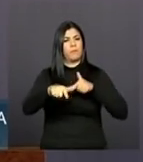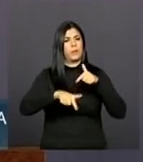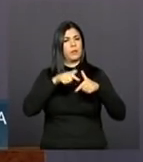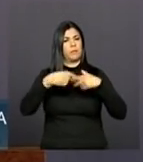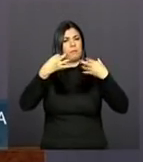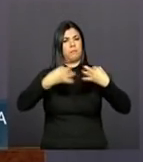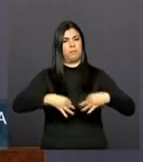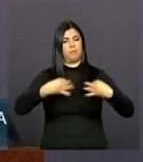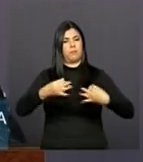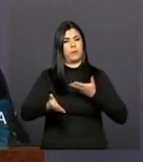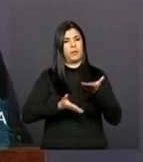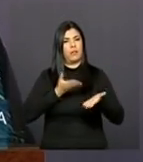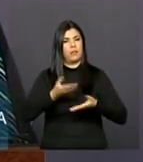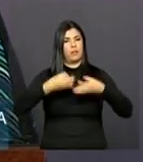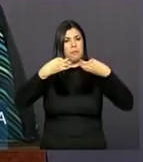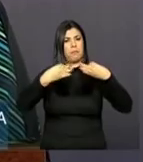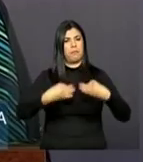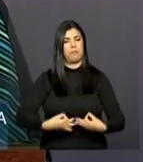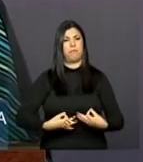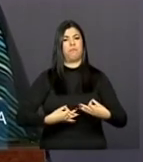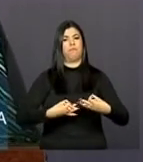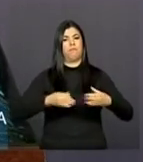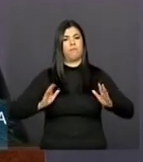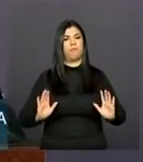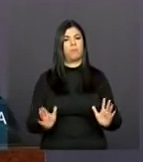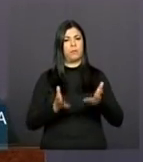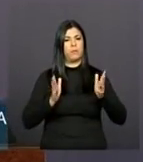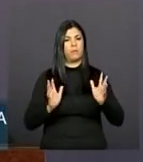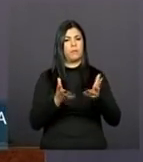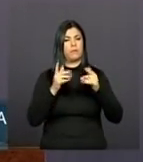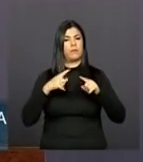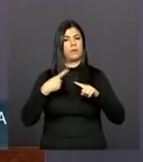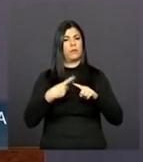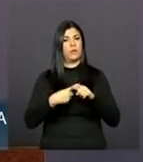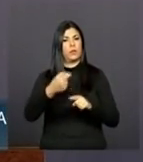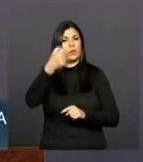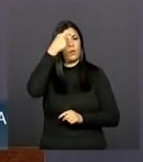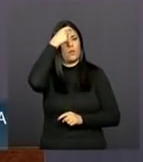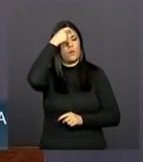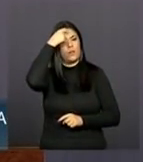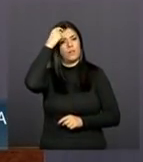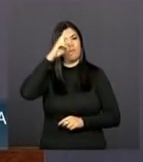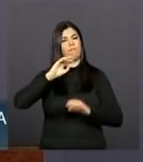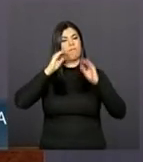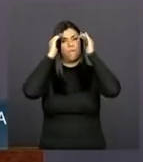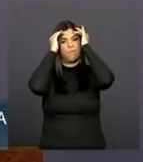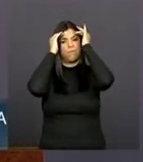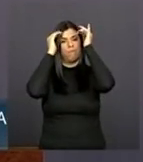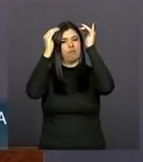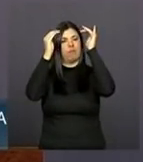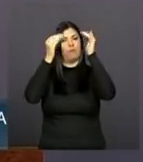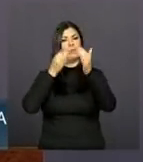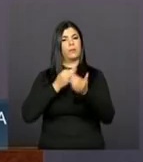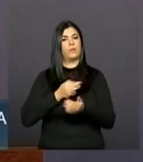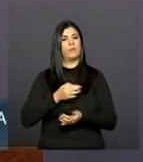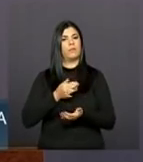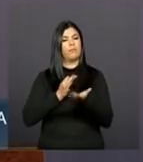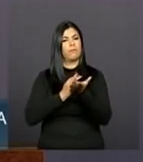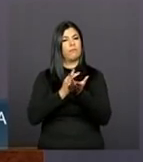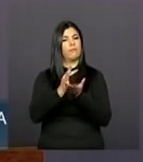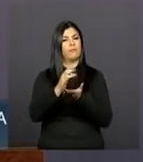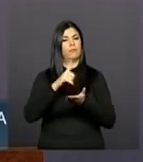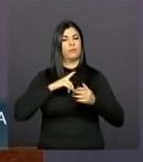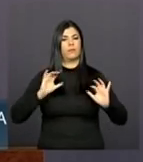dedicação atuaram movidos pela consciência de que tinha um papel fundamental a cumprir